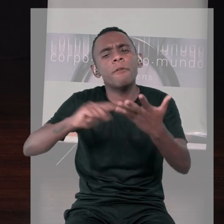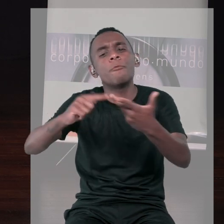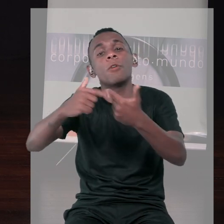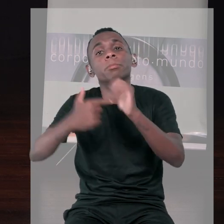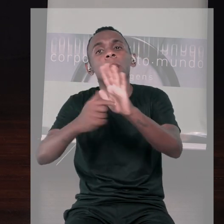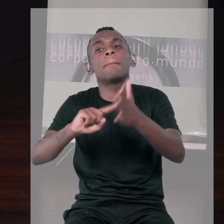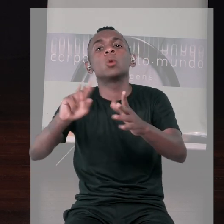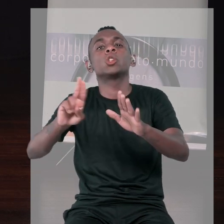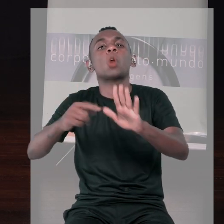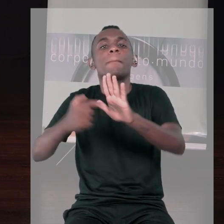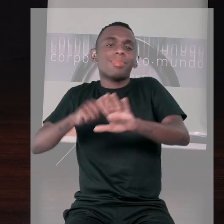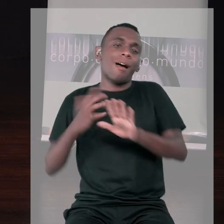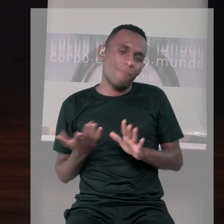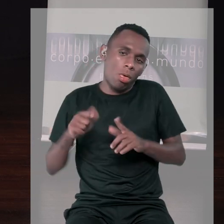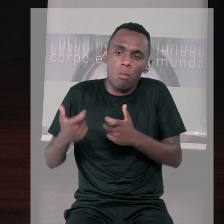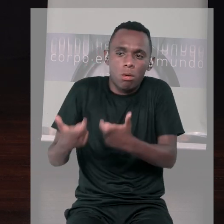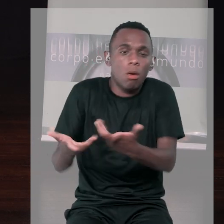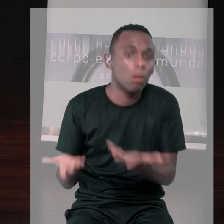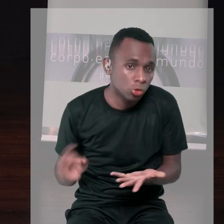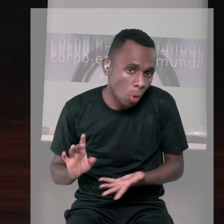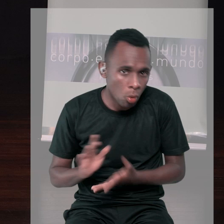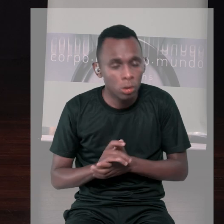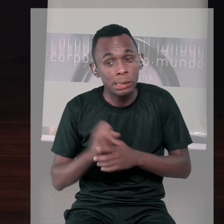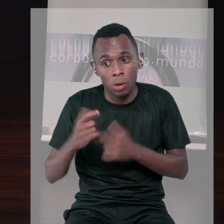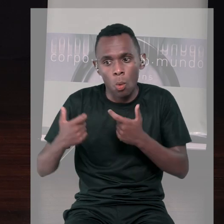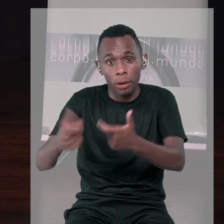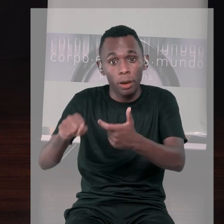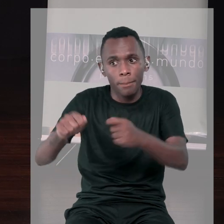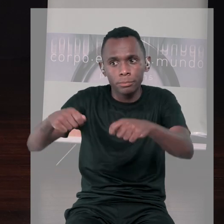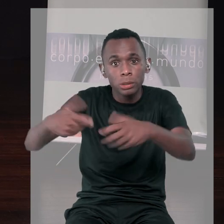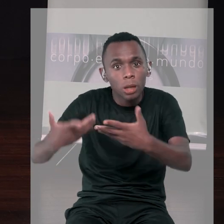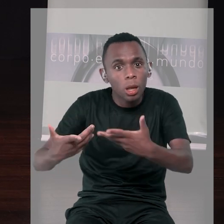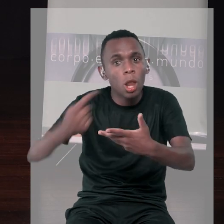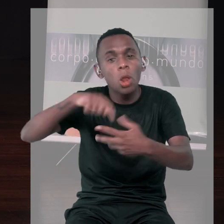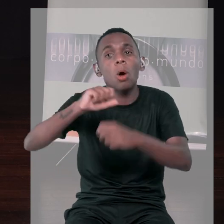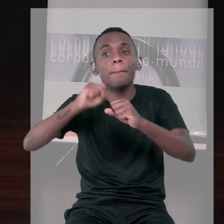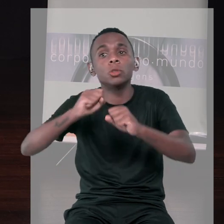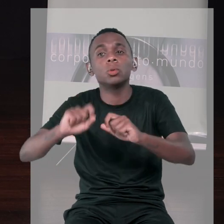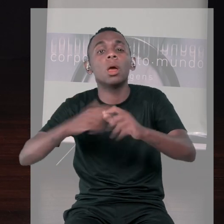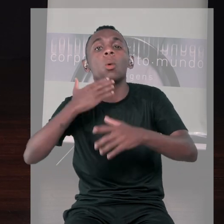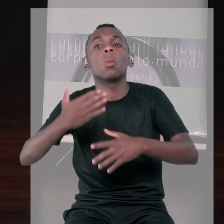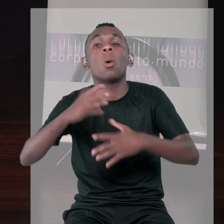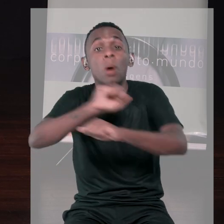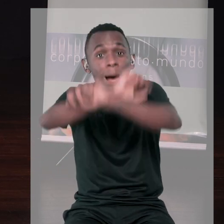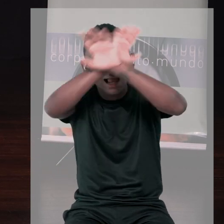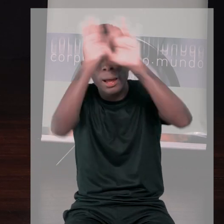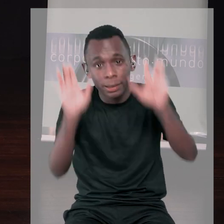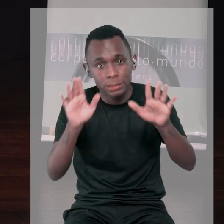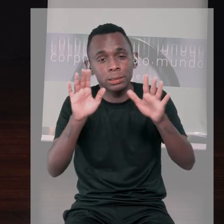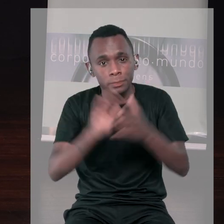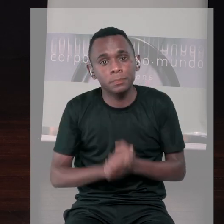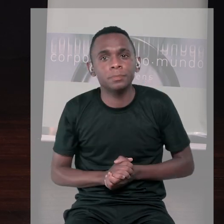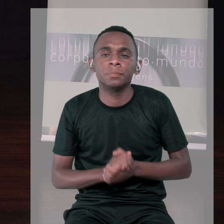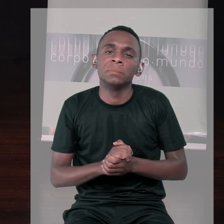guerra. Mas se é uma guerra, é preciso que a gente possa determinar com clareza lógica os dois